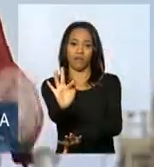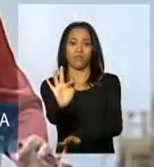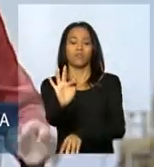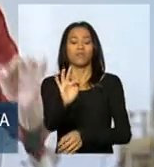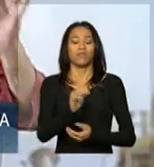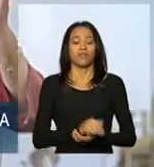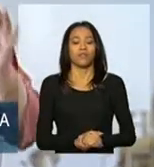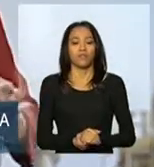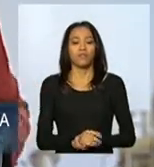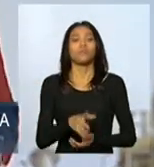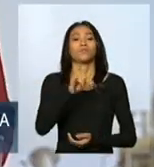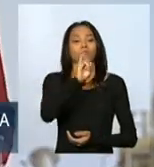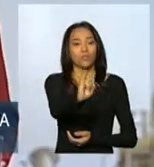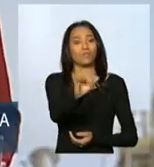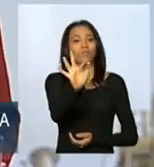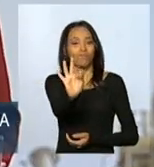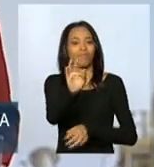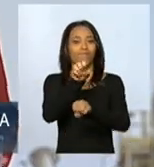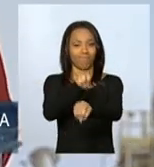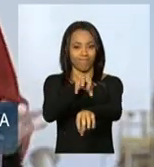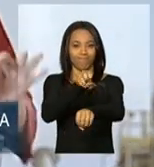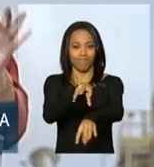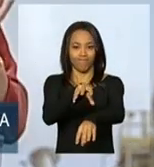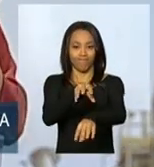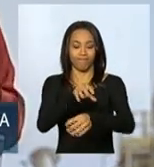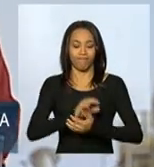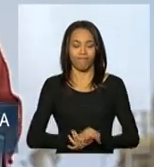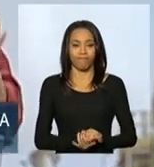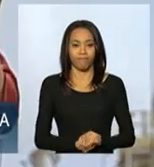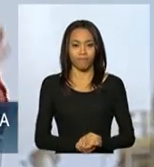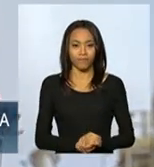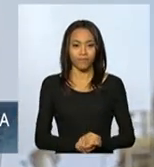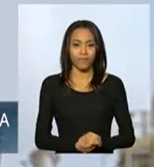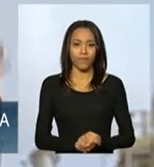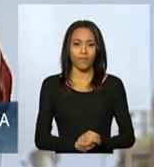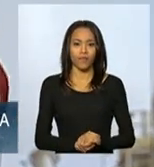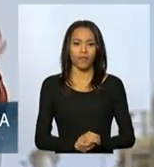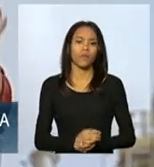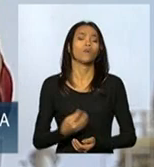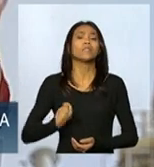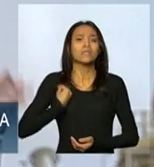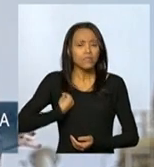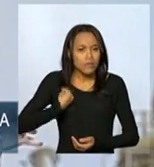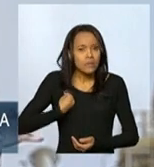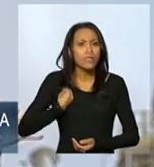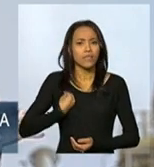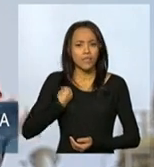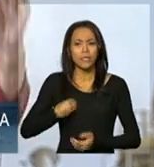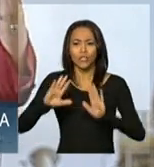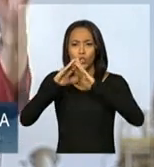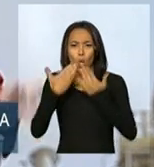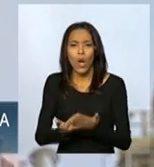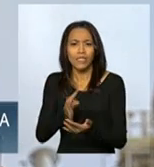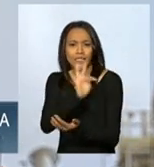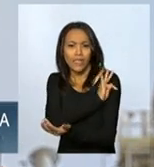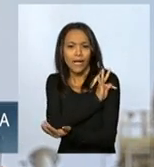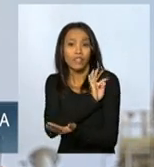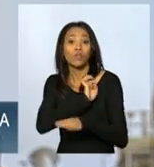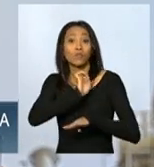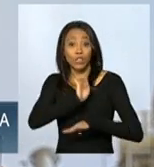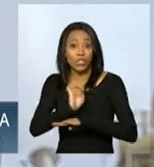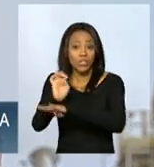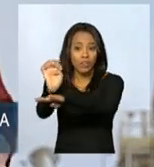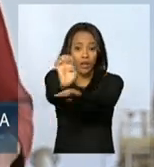Os Institutos Federais de Educação. Onde há escolas técnicas estaduais.